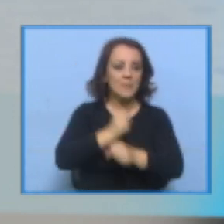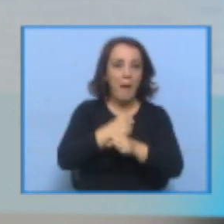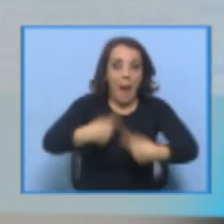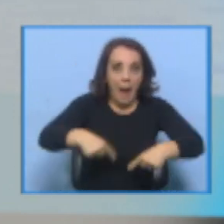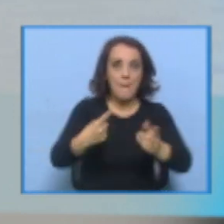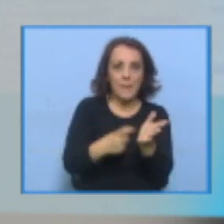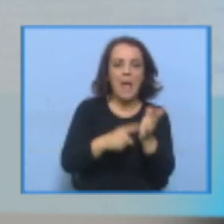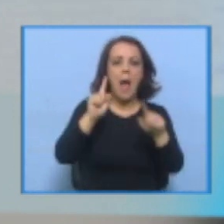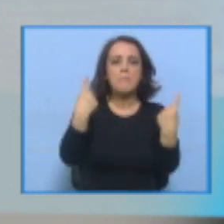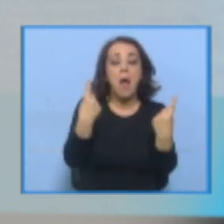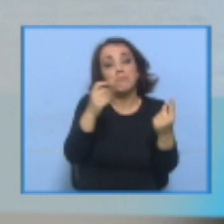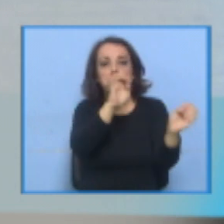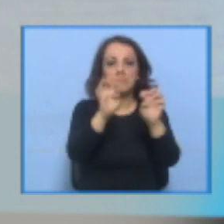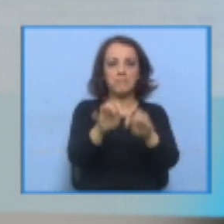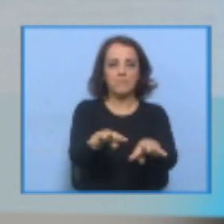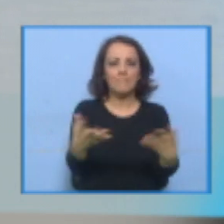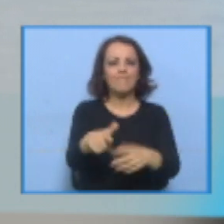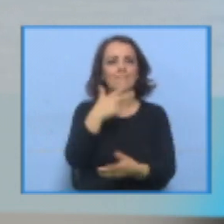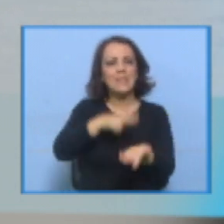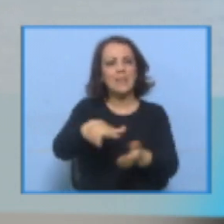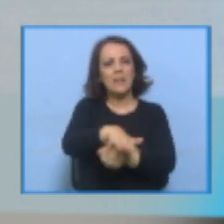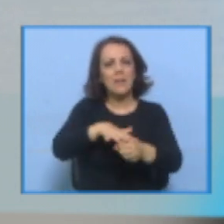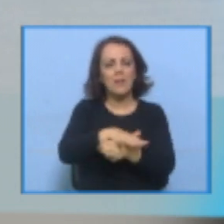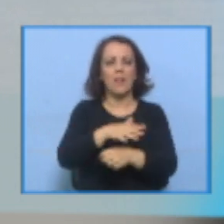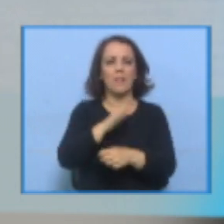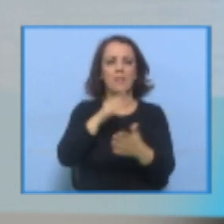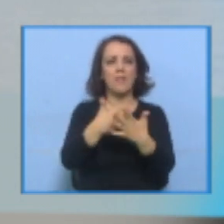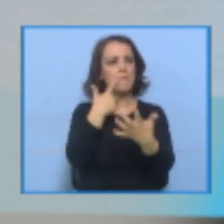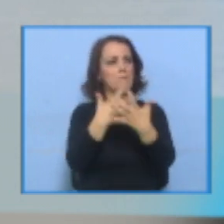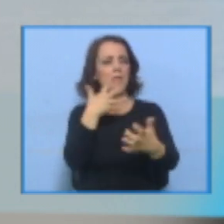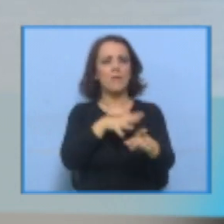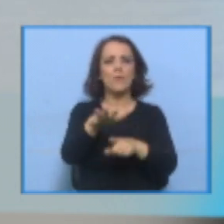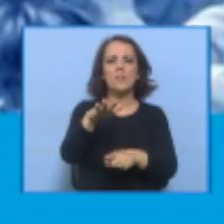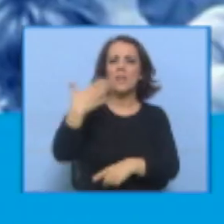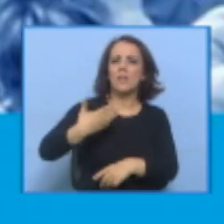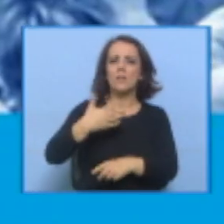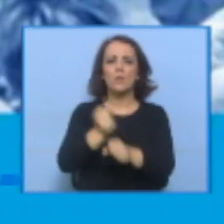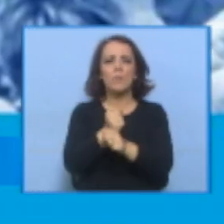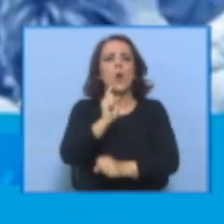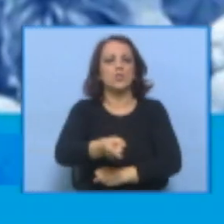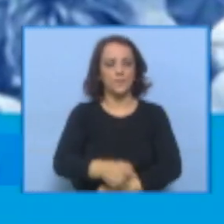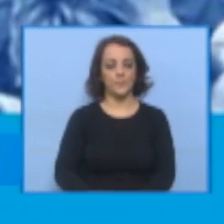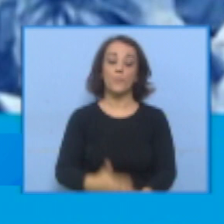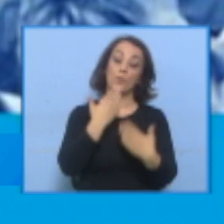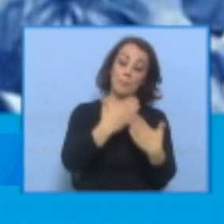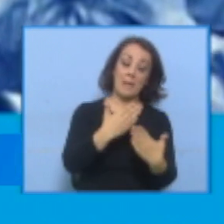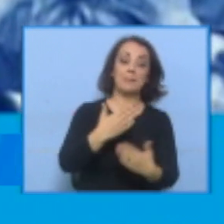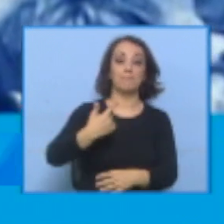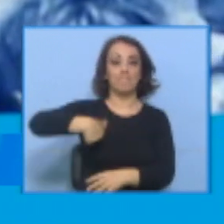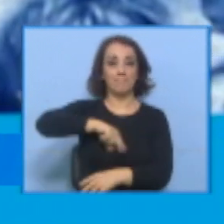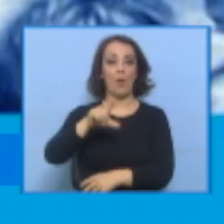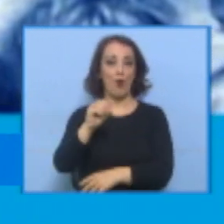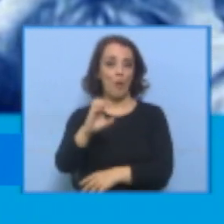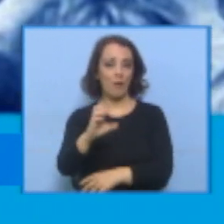vê. Que realidade nova é esta e que impacto tem nos direitos dos trabalhadores? Muito obrigado. A LOC é que agradece